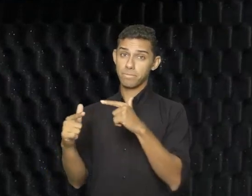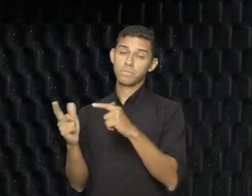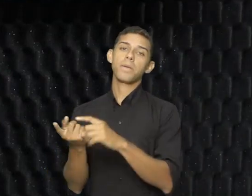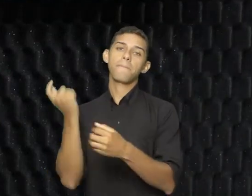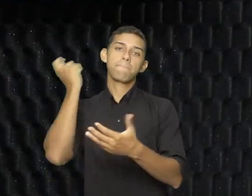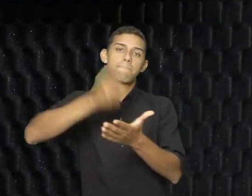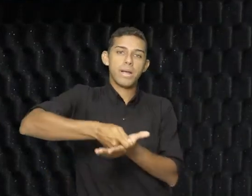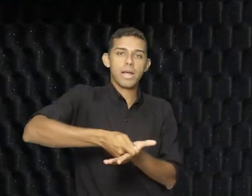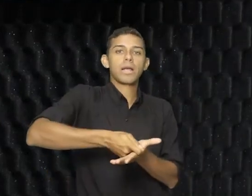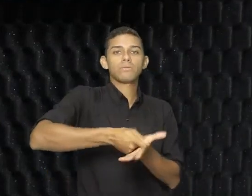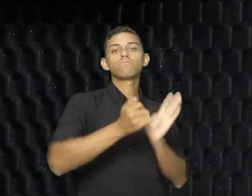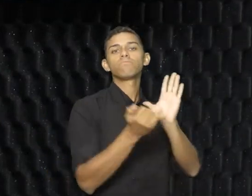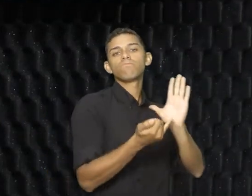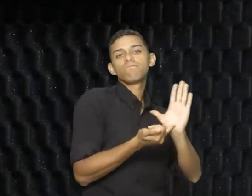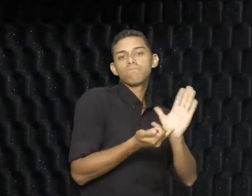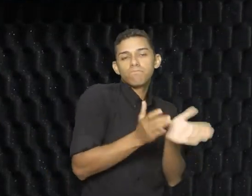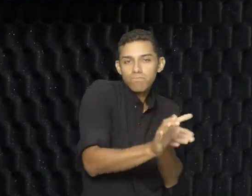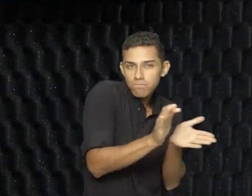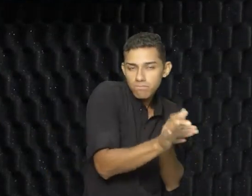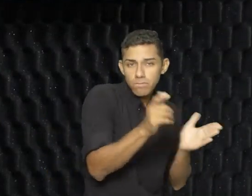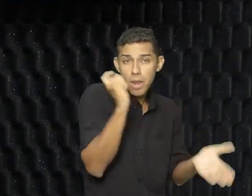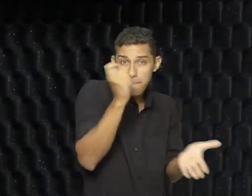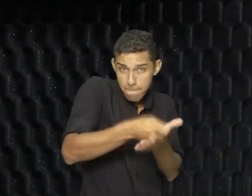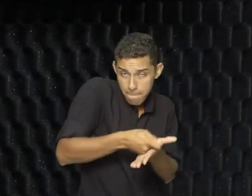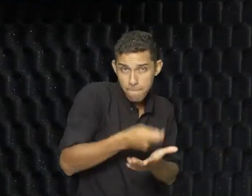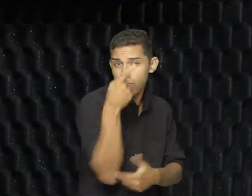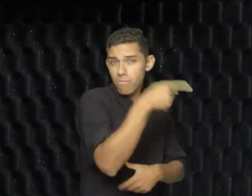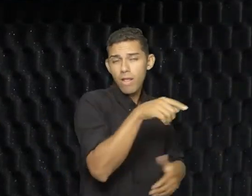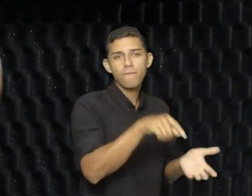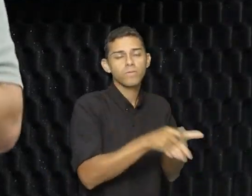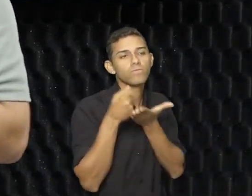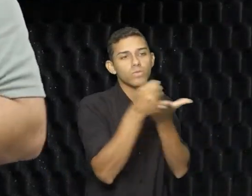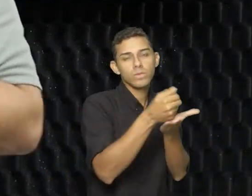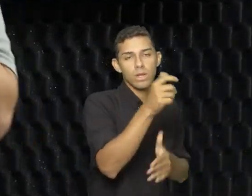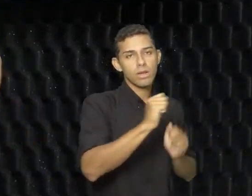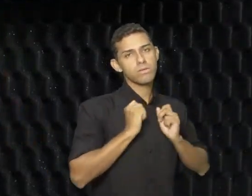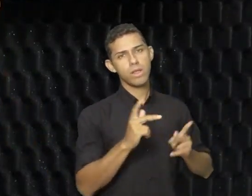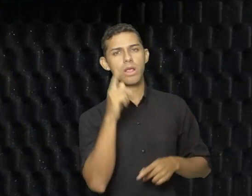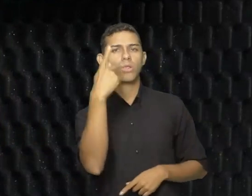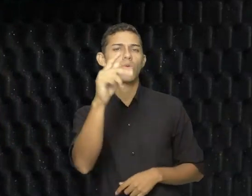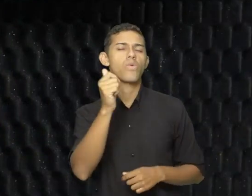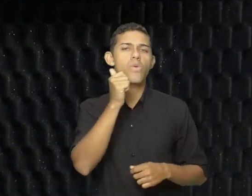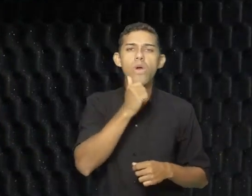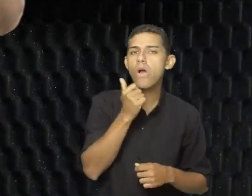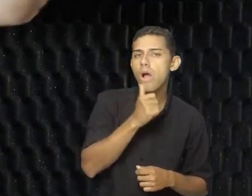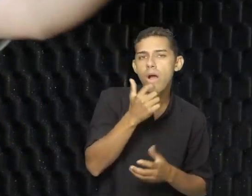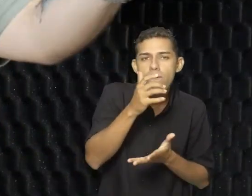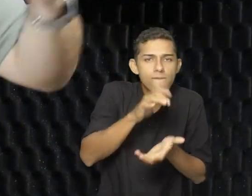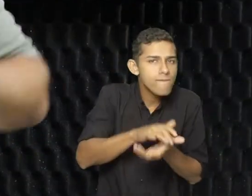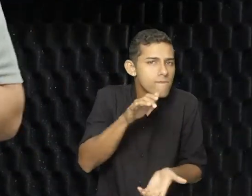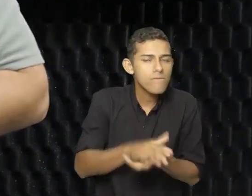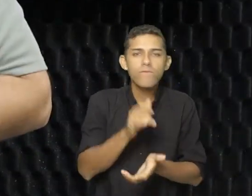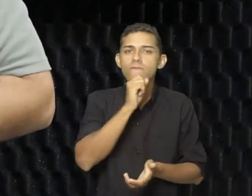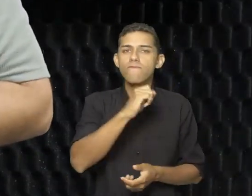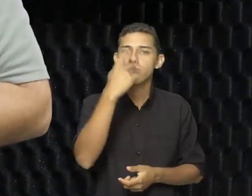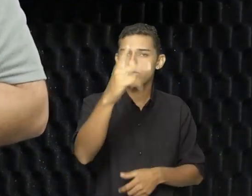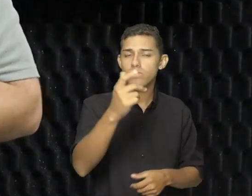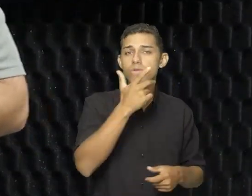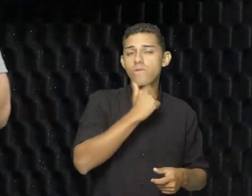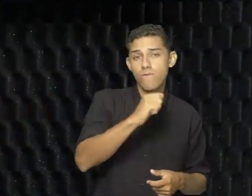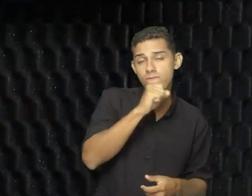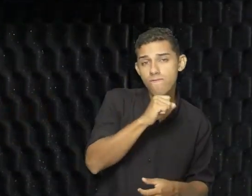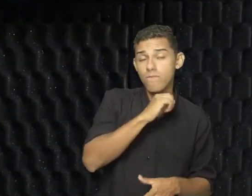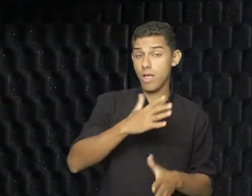com que eu pague imposto. E o imposto que eu pago vai ajudar a pagar a aposentadoria da sua avó, da minha avó, das pessoas que têm os